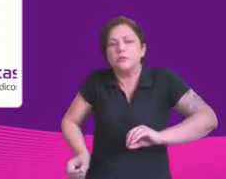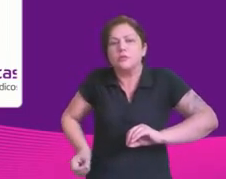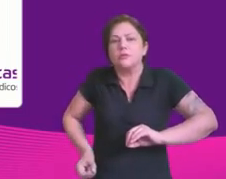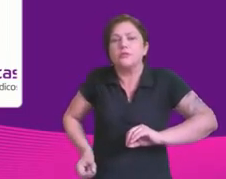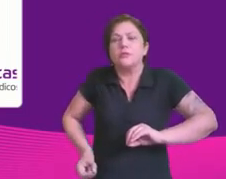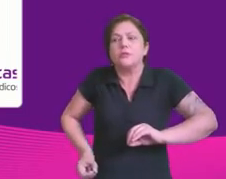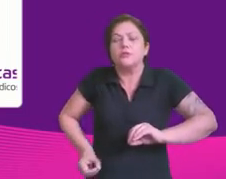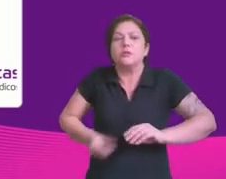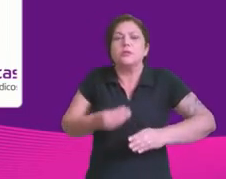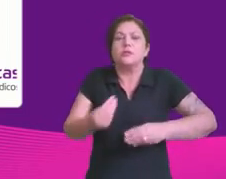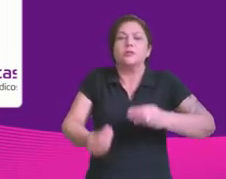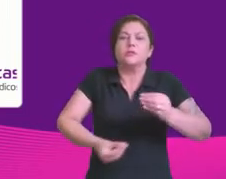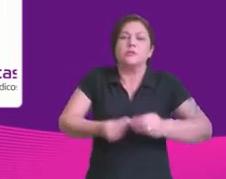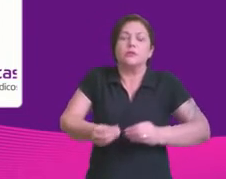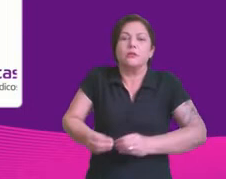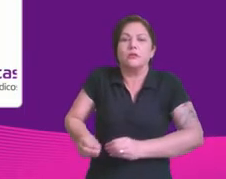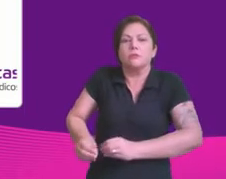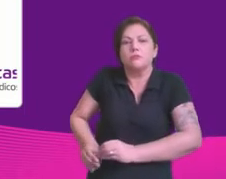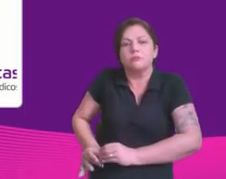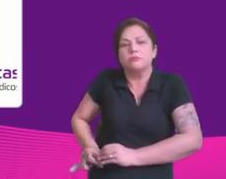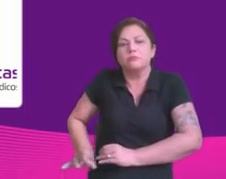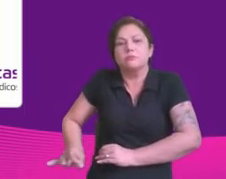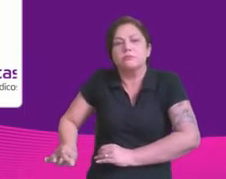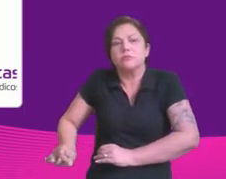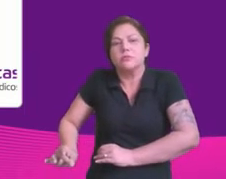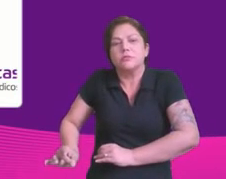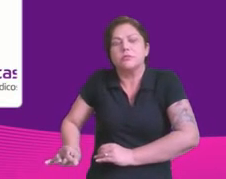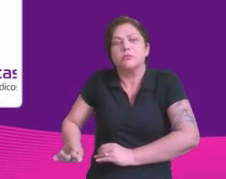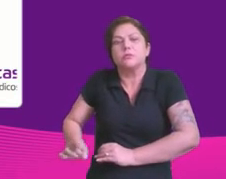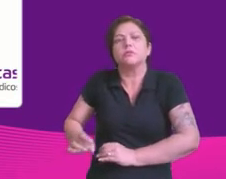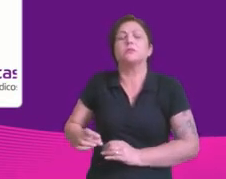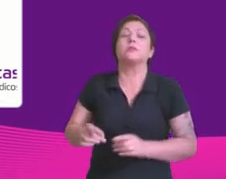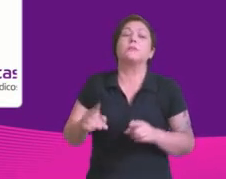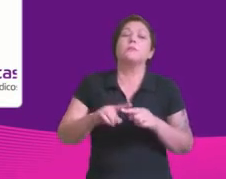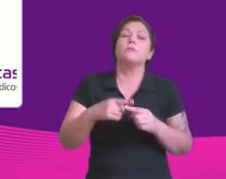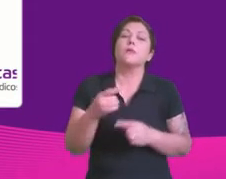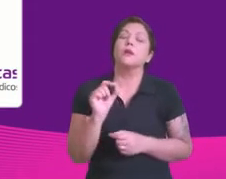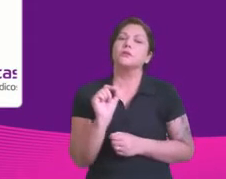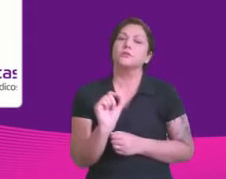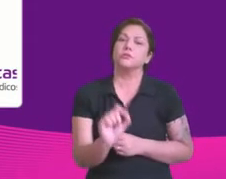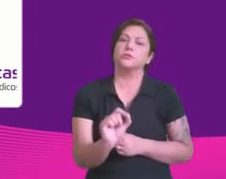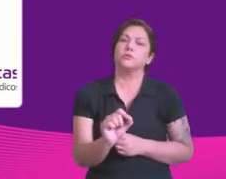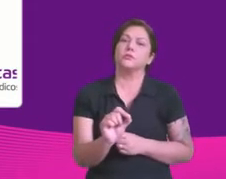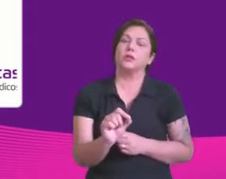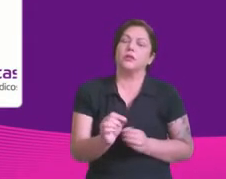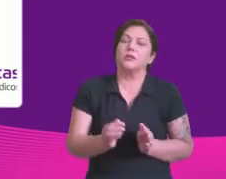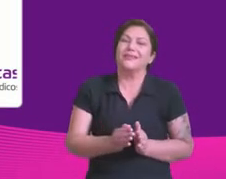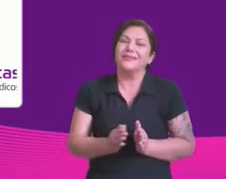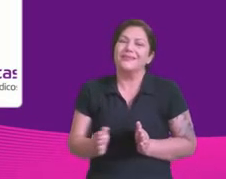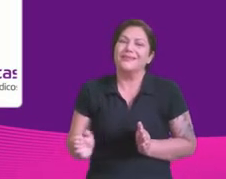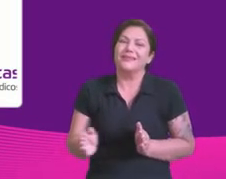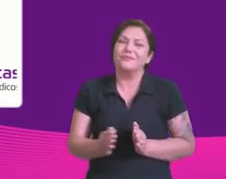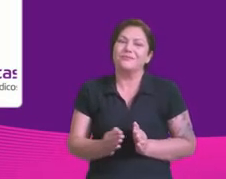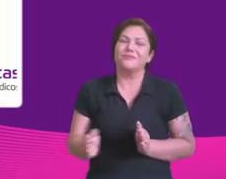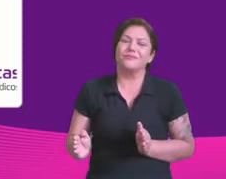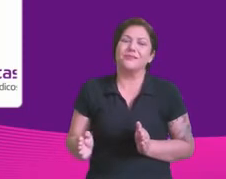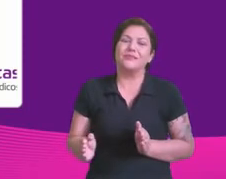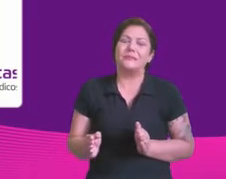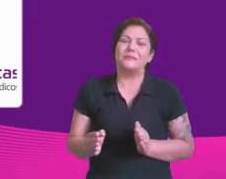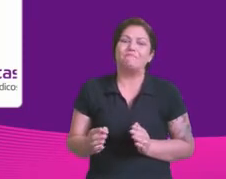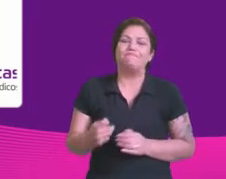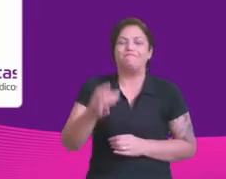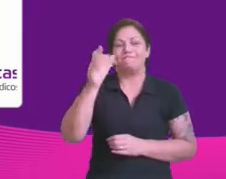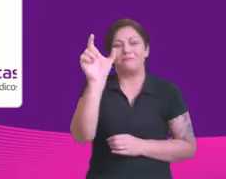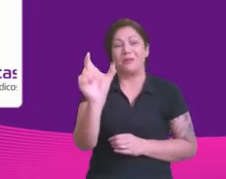dilatação moderada do sistema coletor amontante. Nesse meio tempo, a paciente se tornou mais sintomática, com